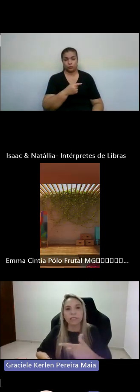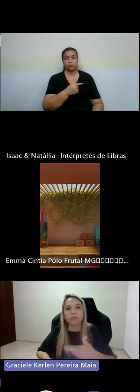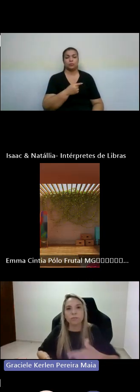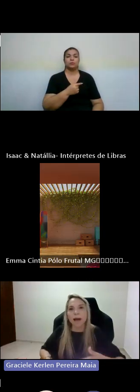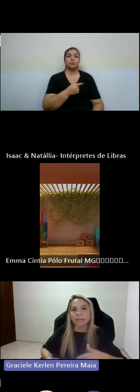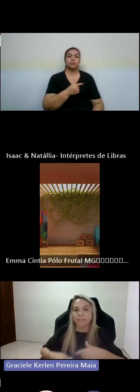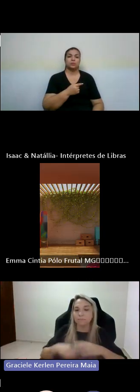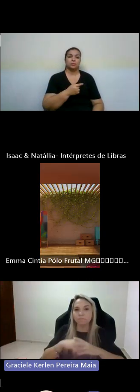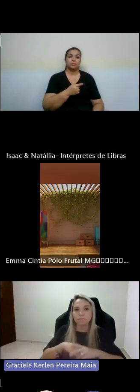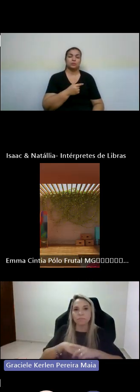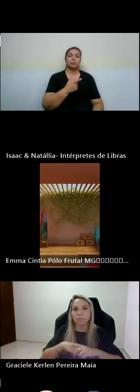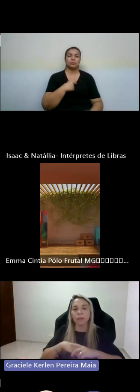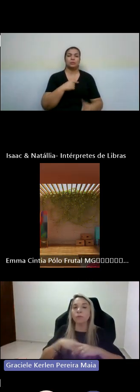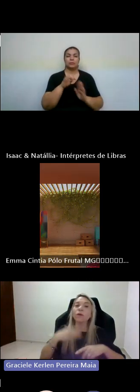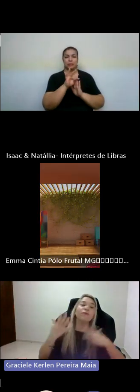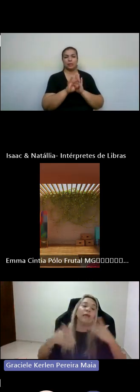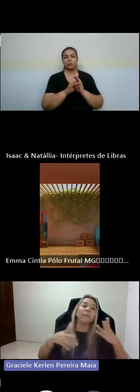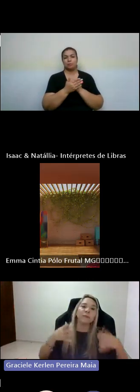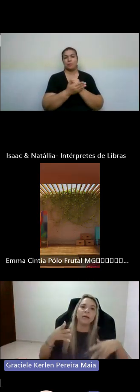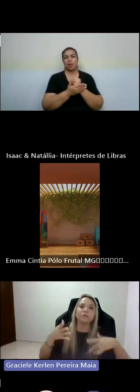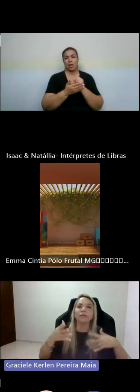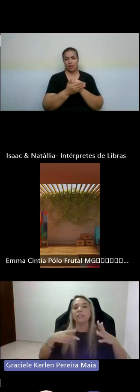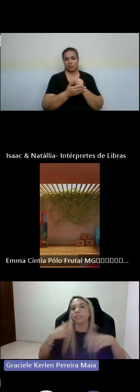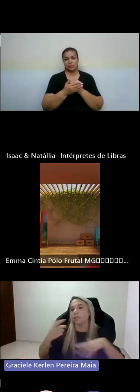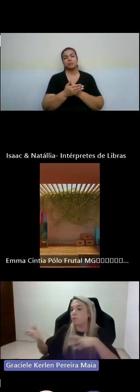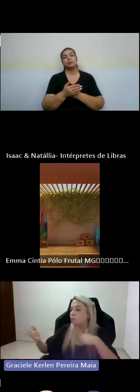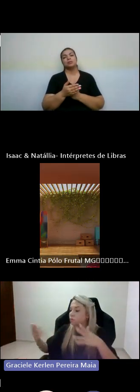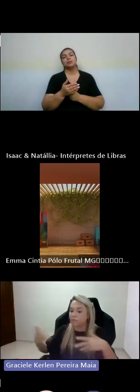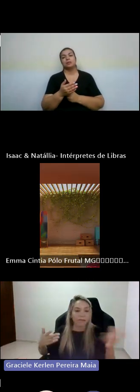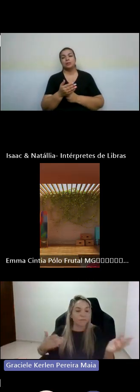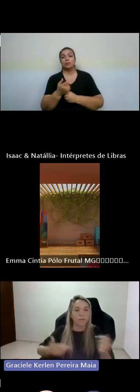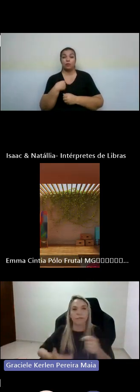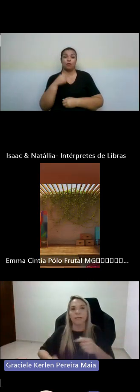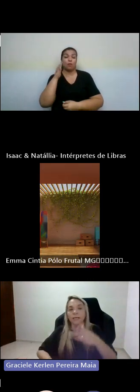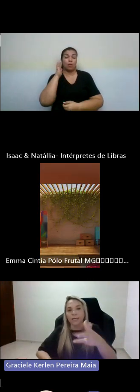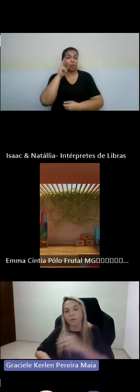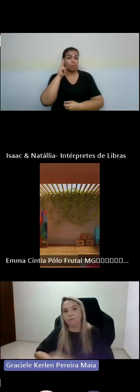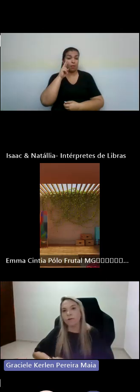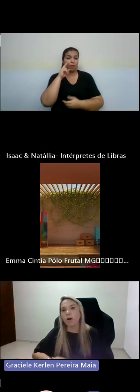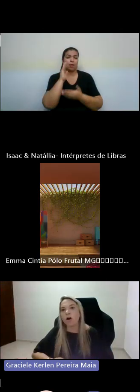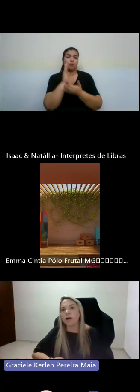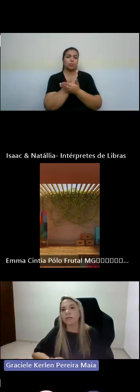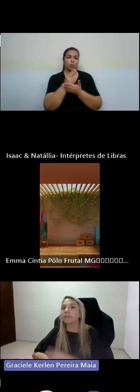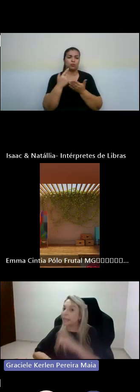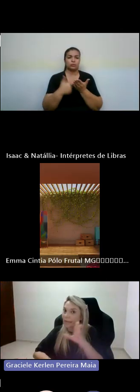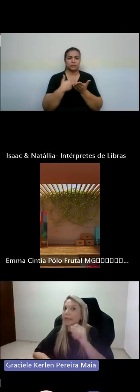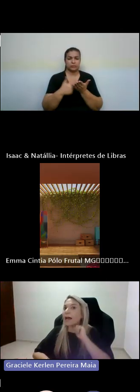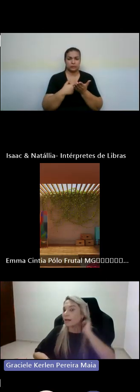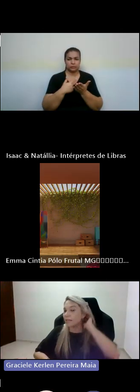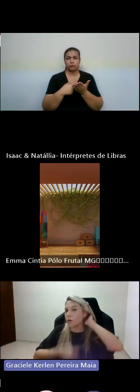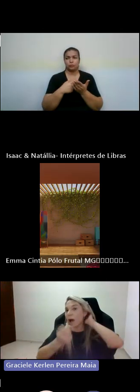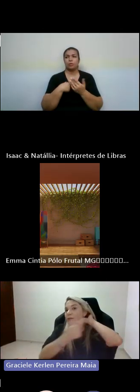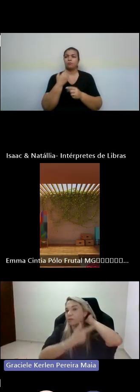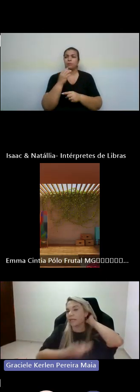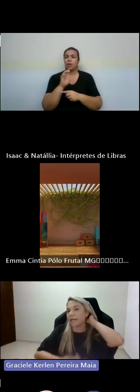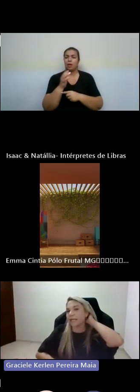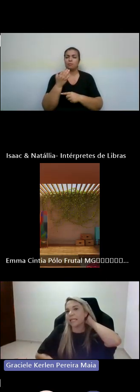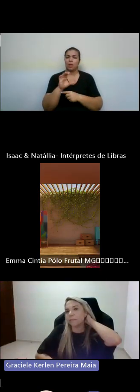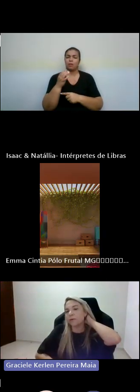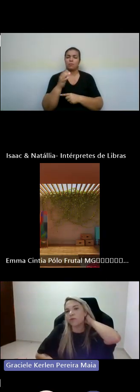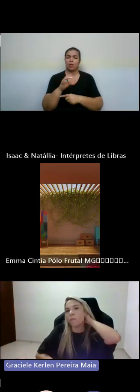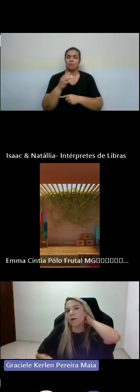no texto base, e o que eu fui lembrando, tá, gente, em alguns livros, eu fui colocando, tem ele lá, esse quadro,